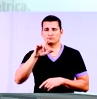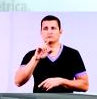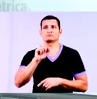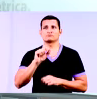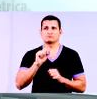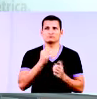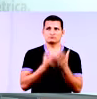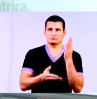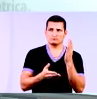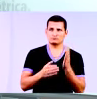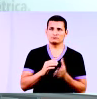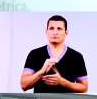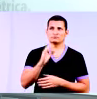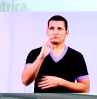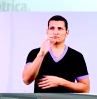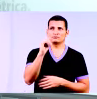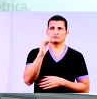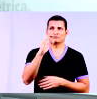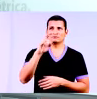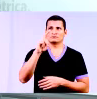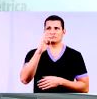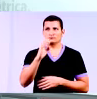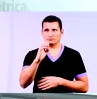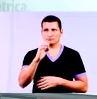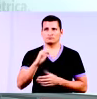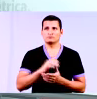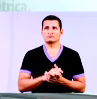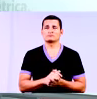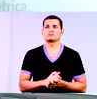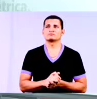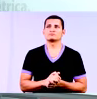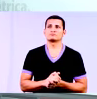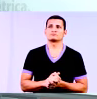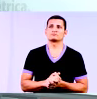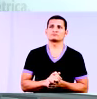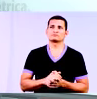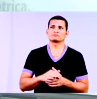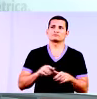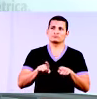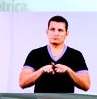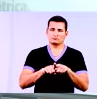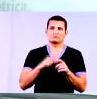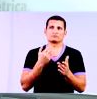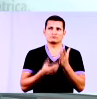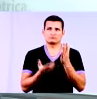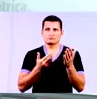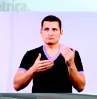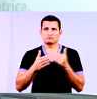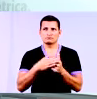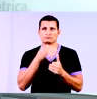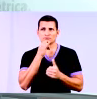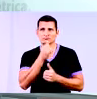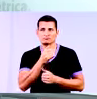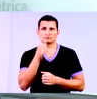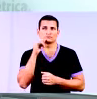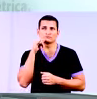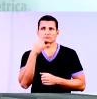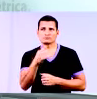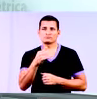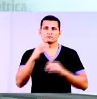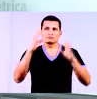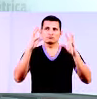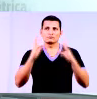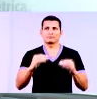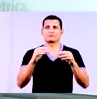perde. A memória cache também é um tipo de RAM, está lá dentro, também eu perco tudo na hora que apaga o computador. Tá? Se